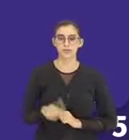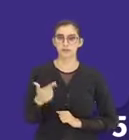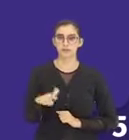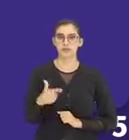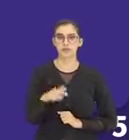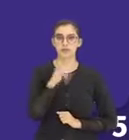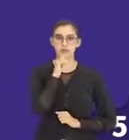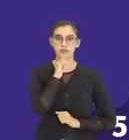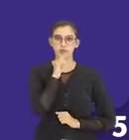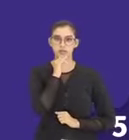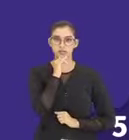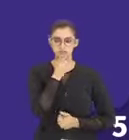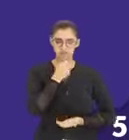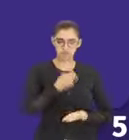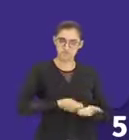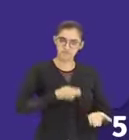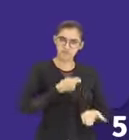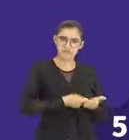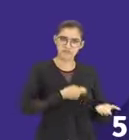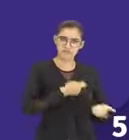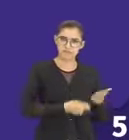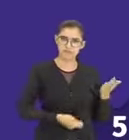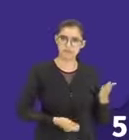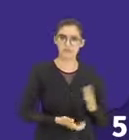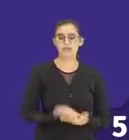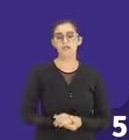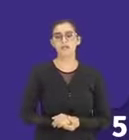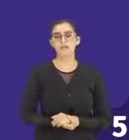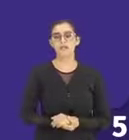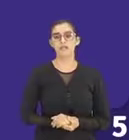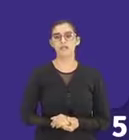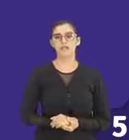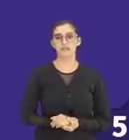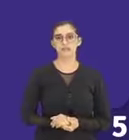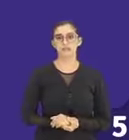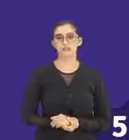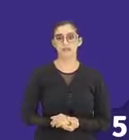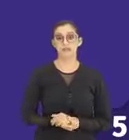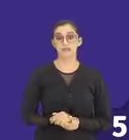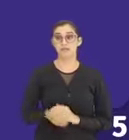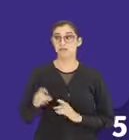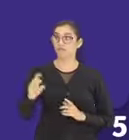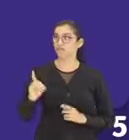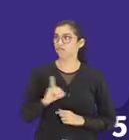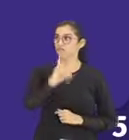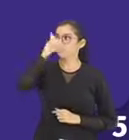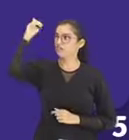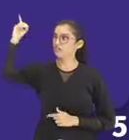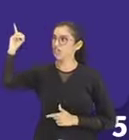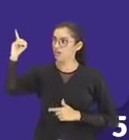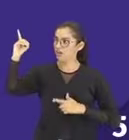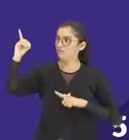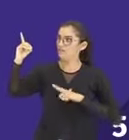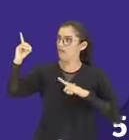Não havia, por exemplo, o rigor, né? Se dizia assim, Deus existe, pronto.